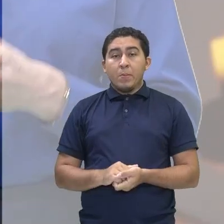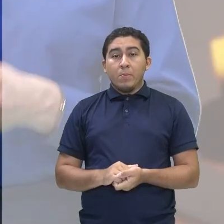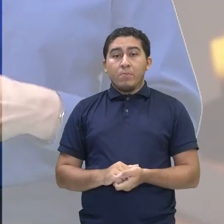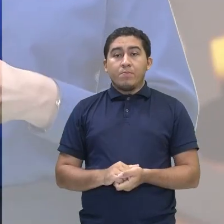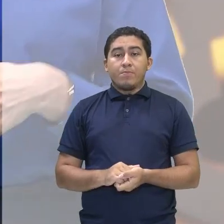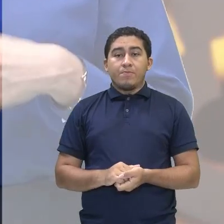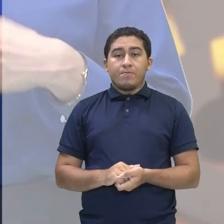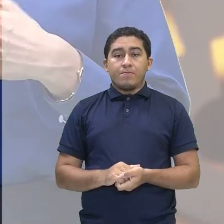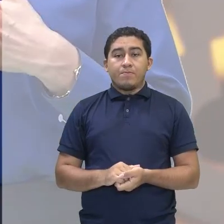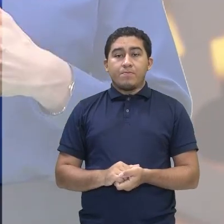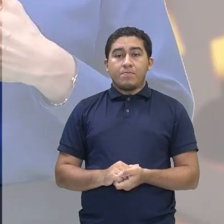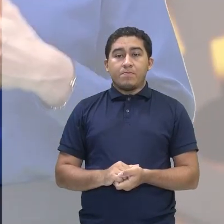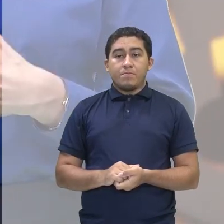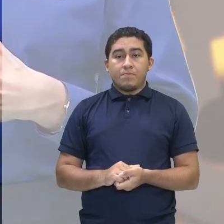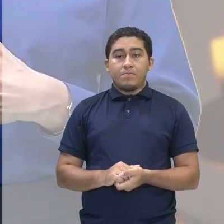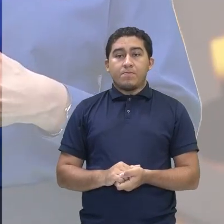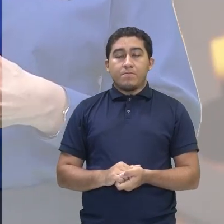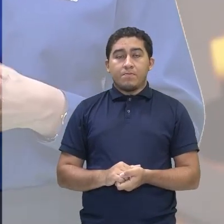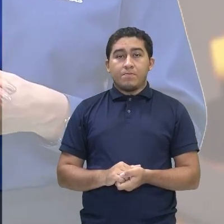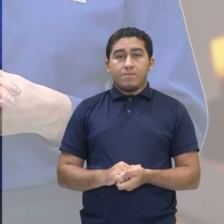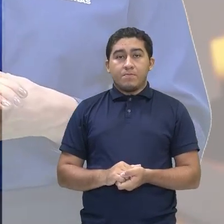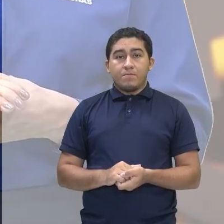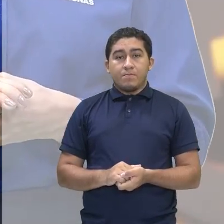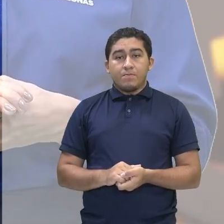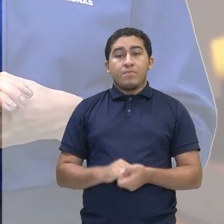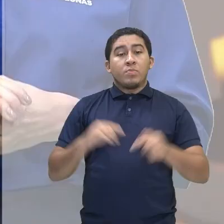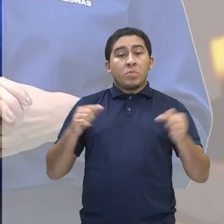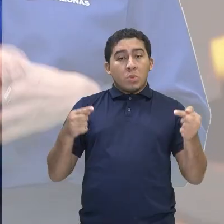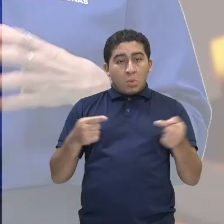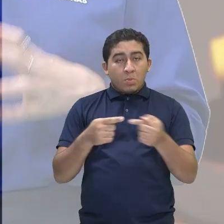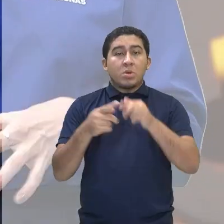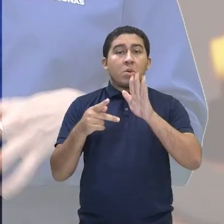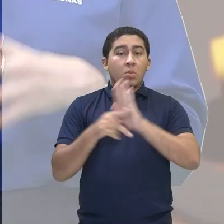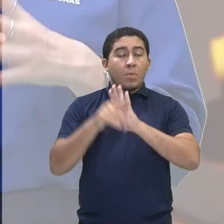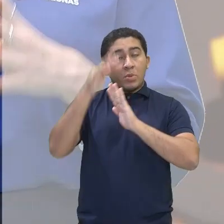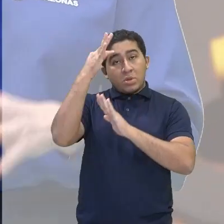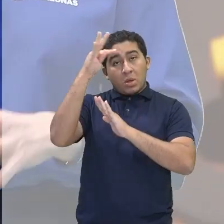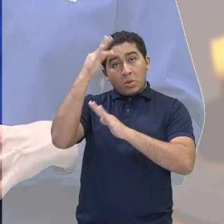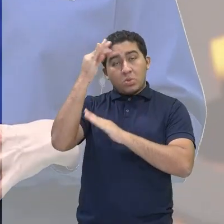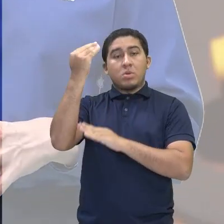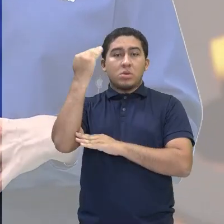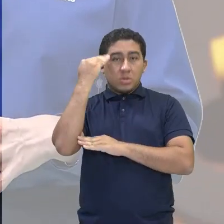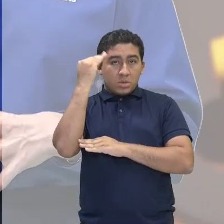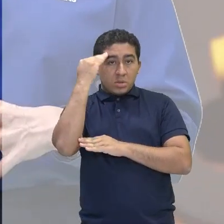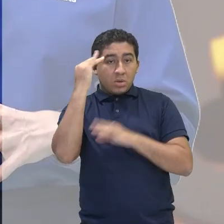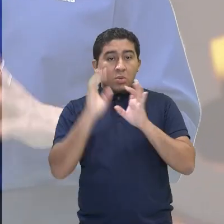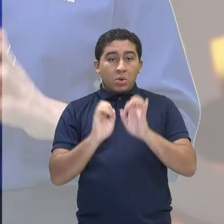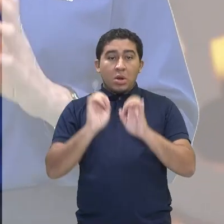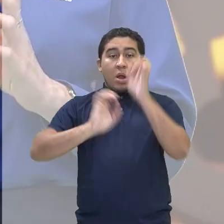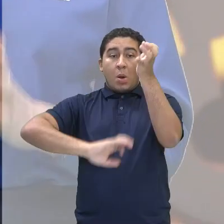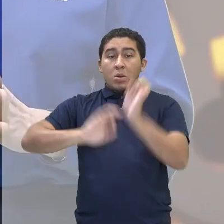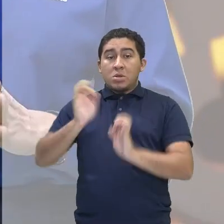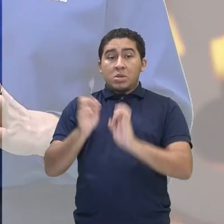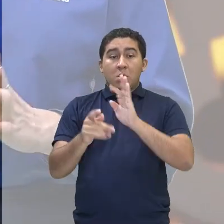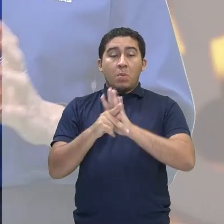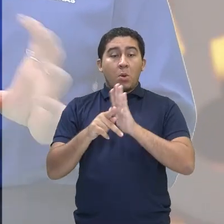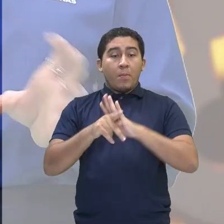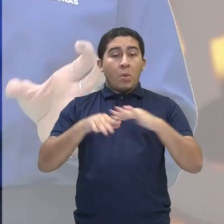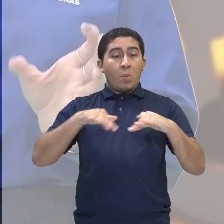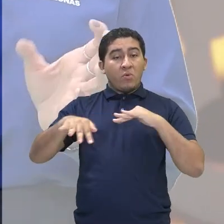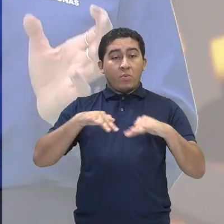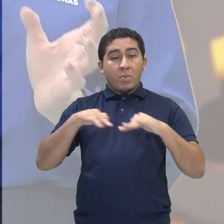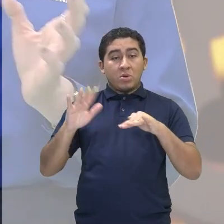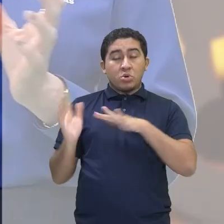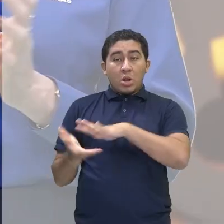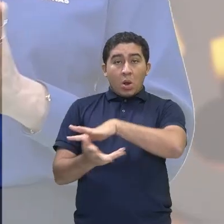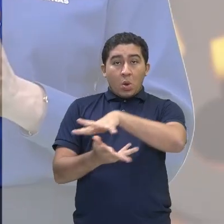bom? De acordo ali com o limite teórico, né? Respeitando também esse movimento de rotação,